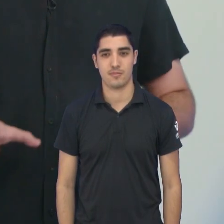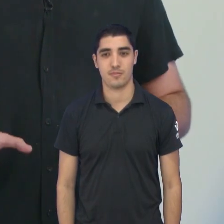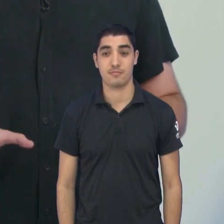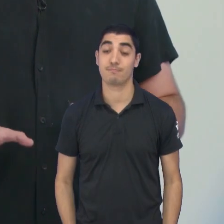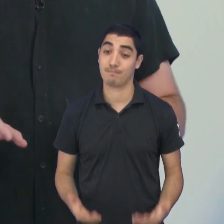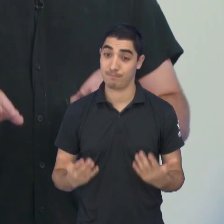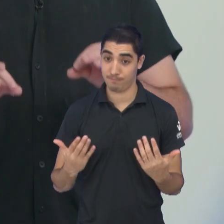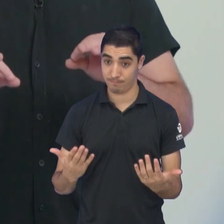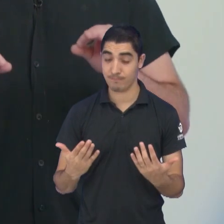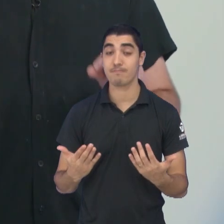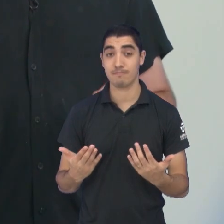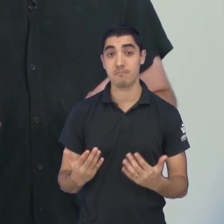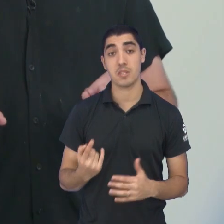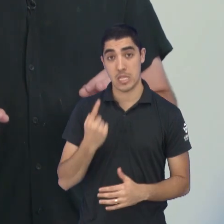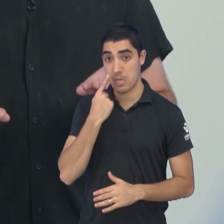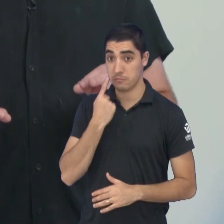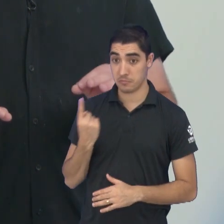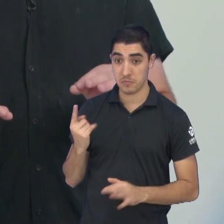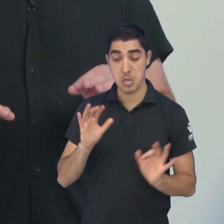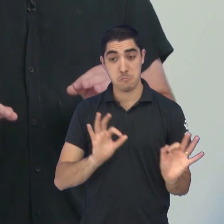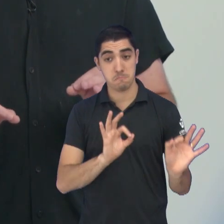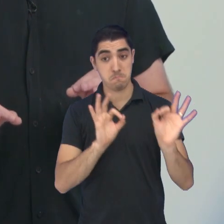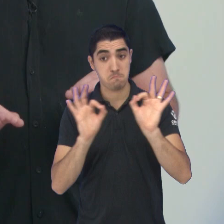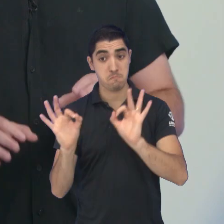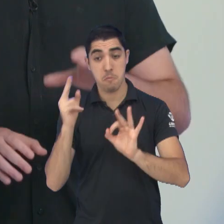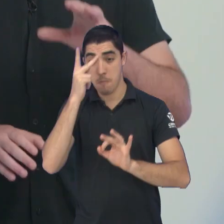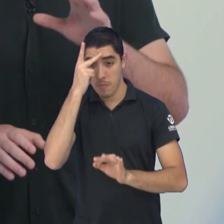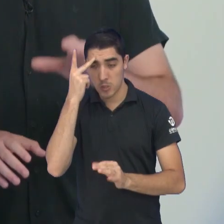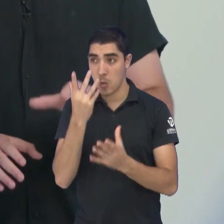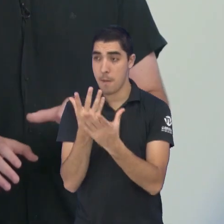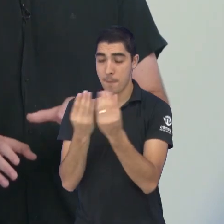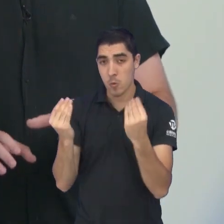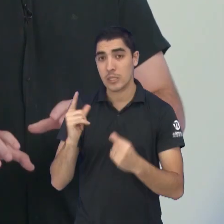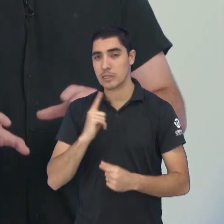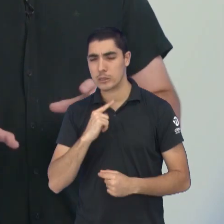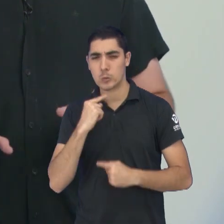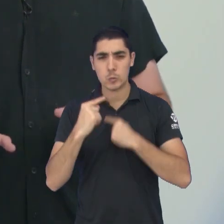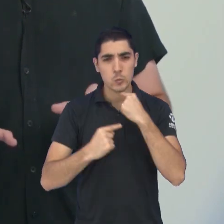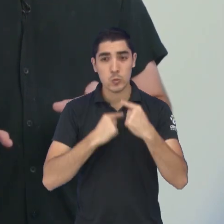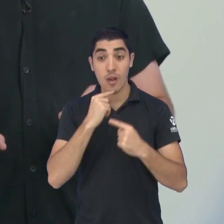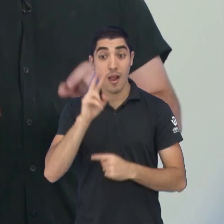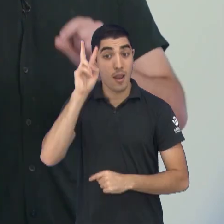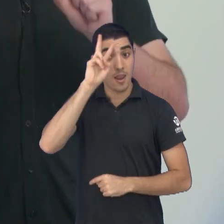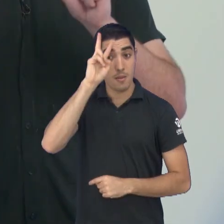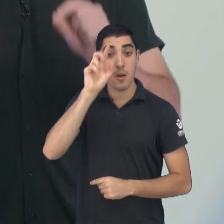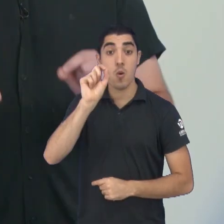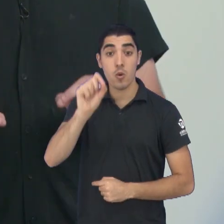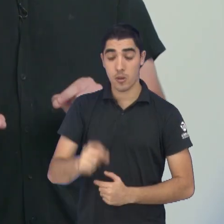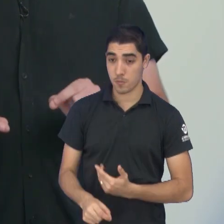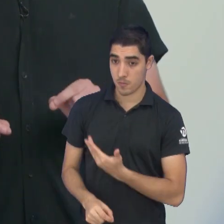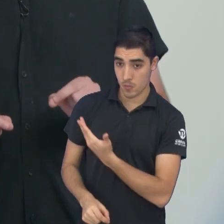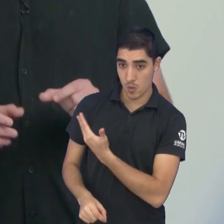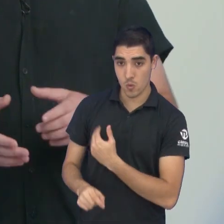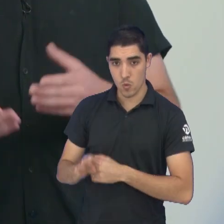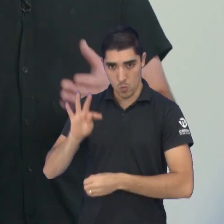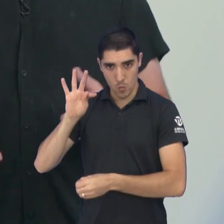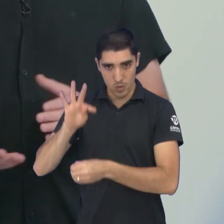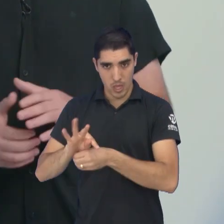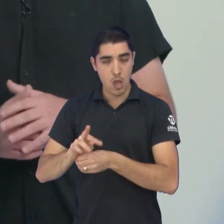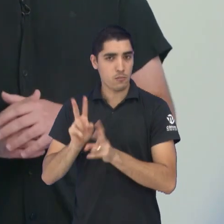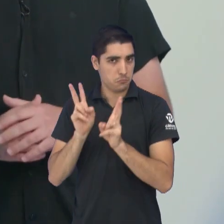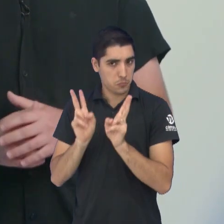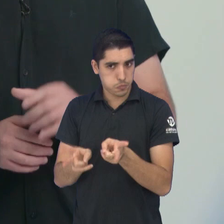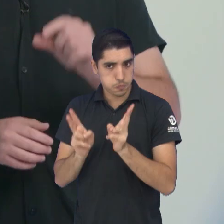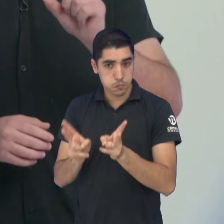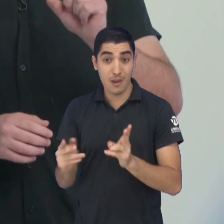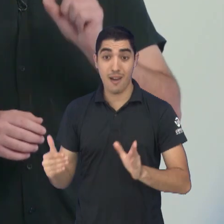É isso aí, muitas especulações rolando. E lembrando, Ricardo Costa também renovou e vai